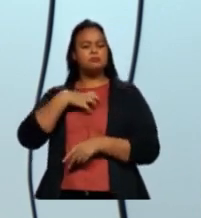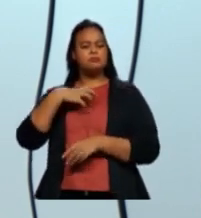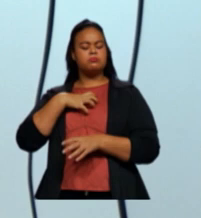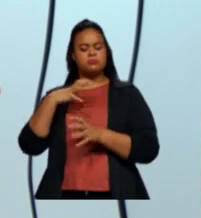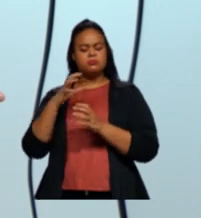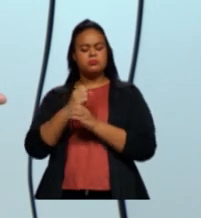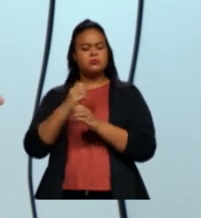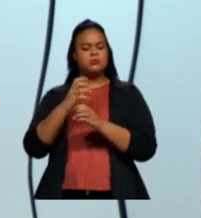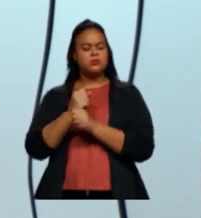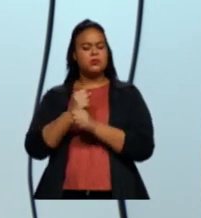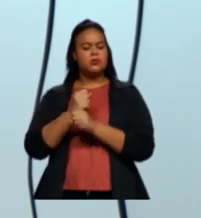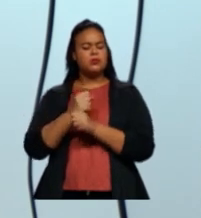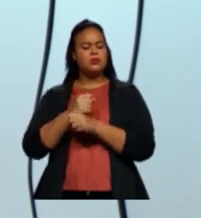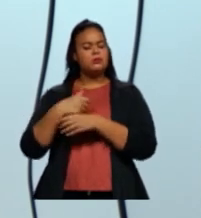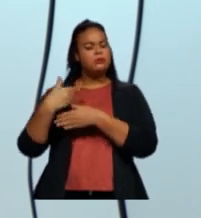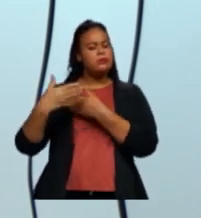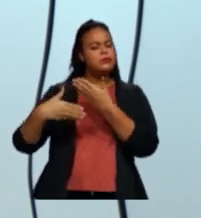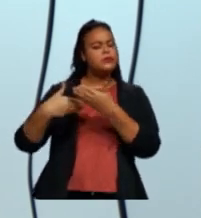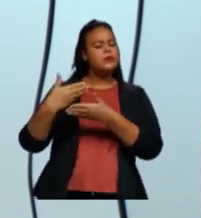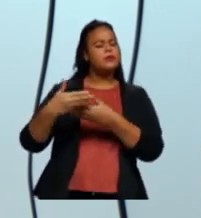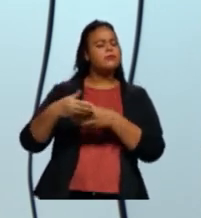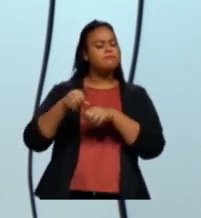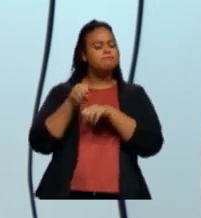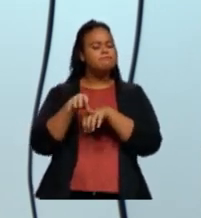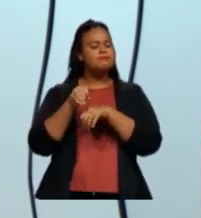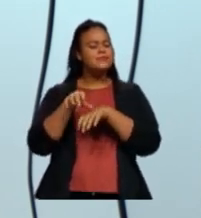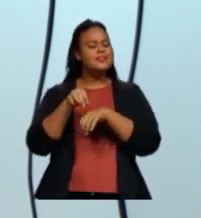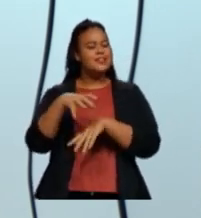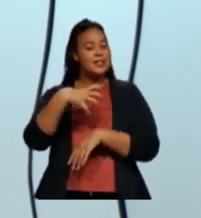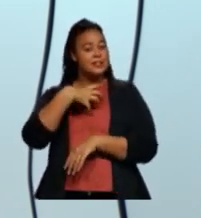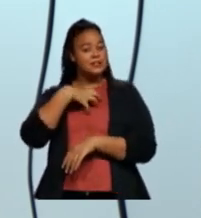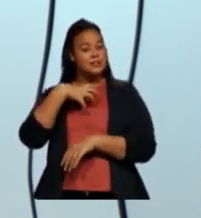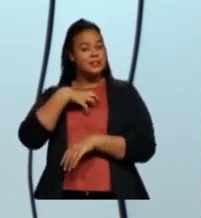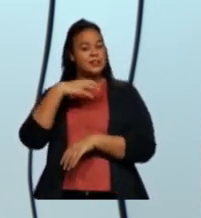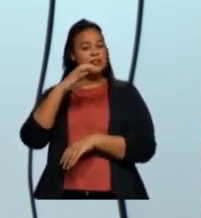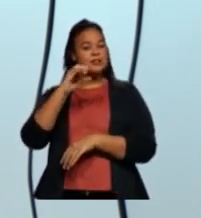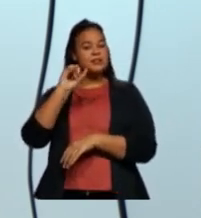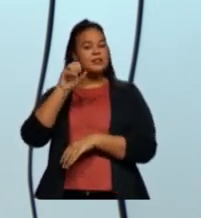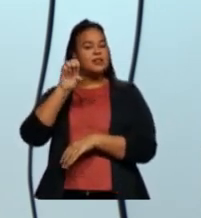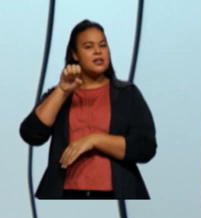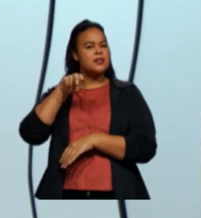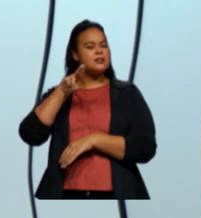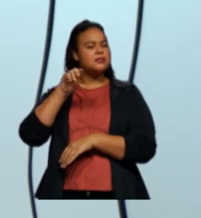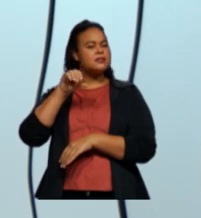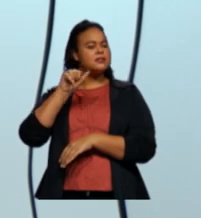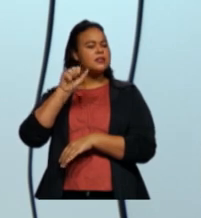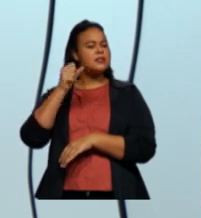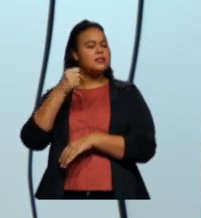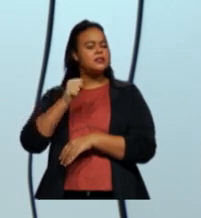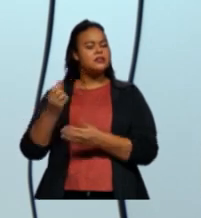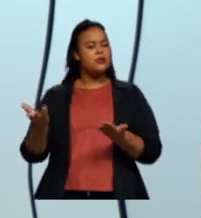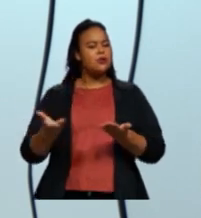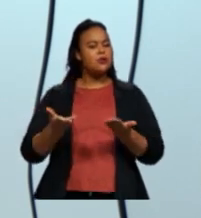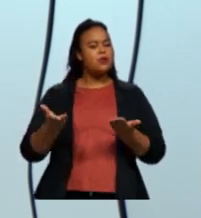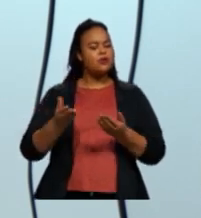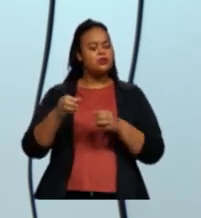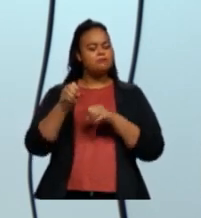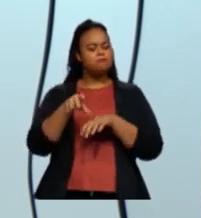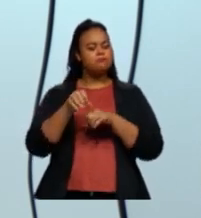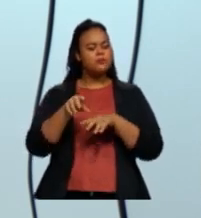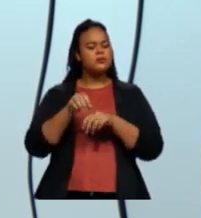dias ministrando aula de ciências e hoje o tema da aula que eu vou ministrar com você hoje é